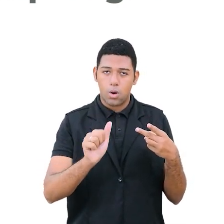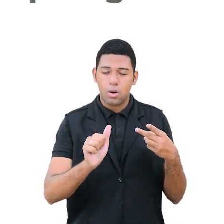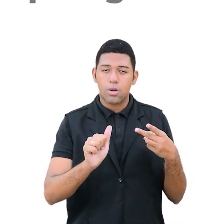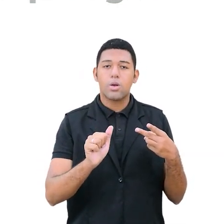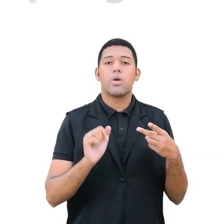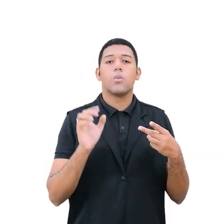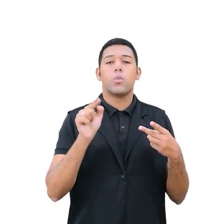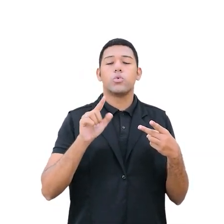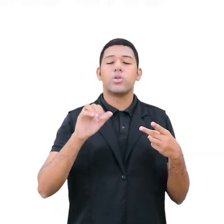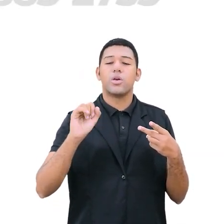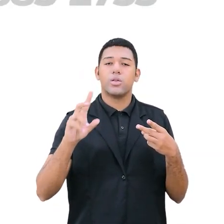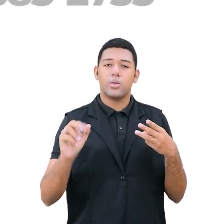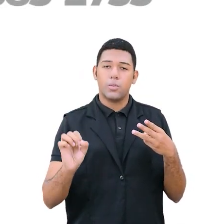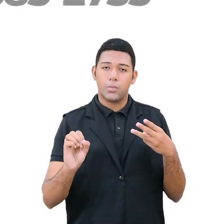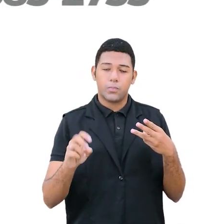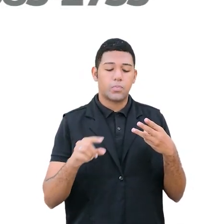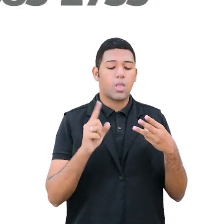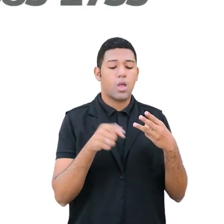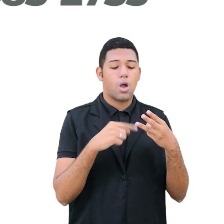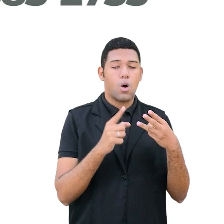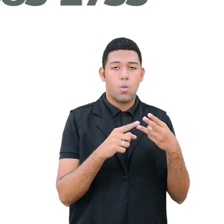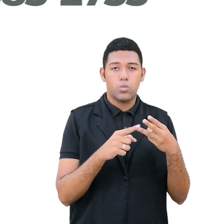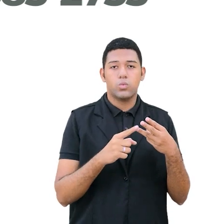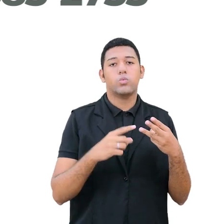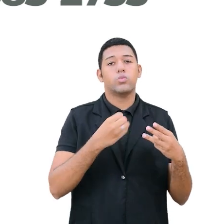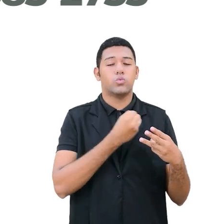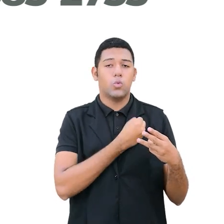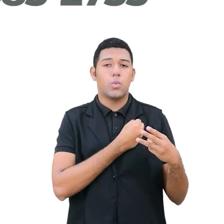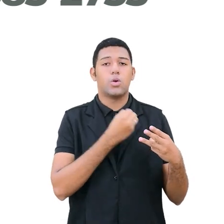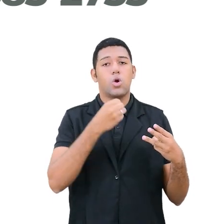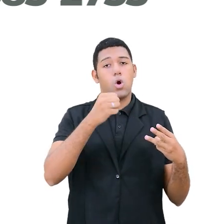contribua@yadalp.org.br ou nosso celular